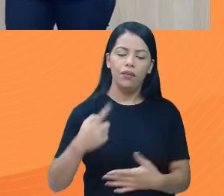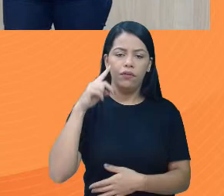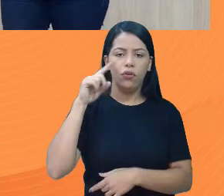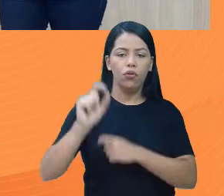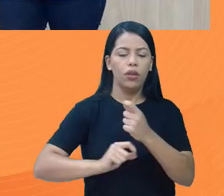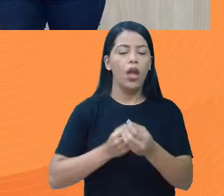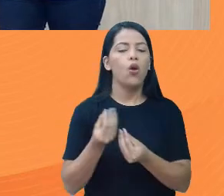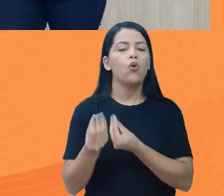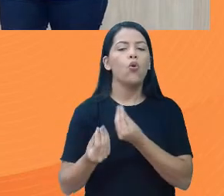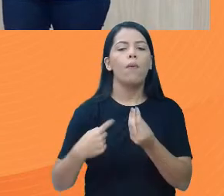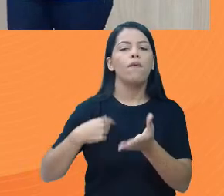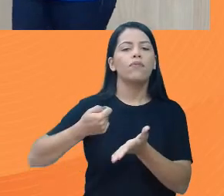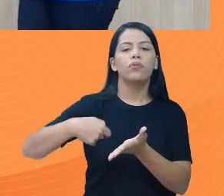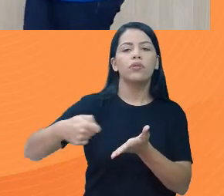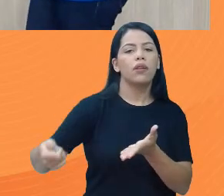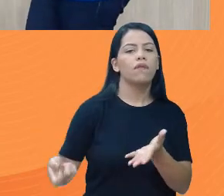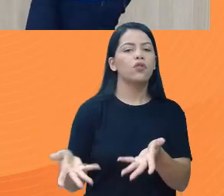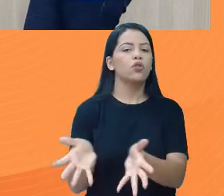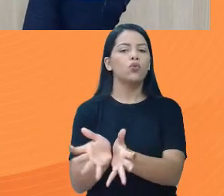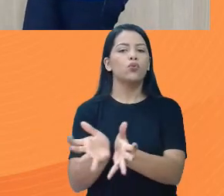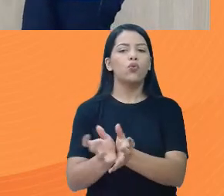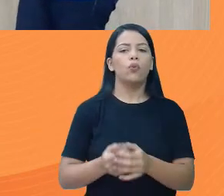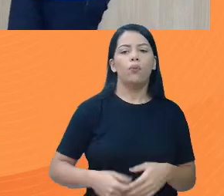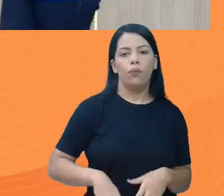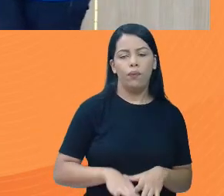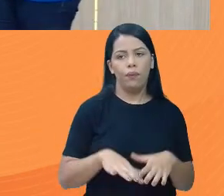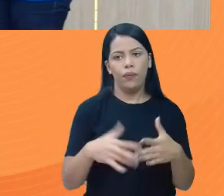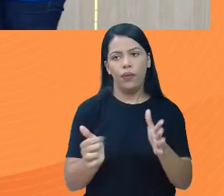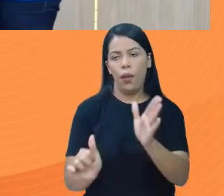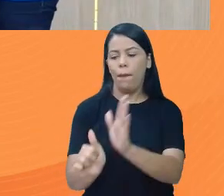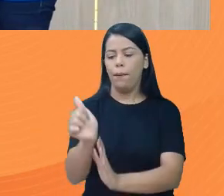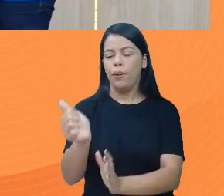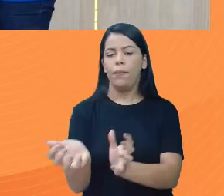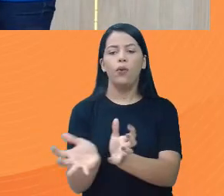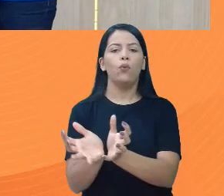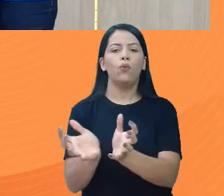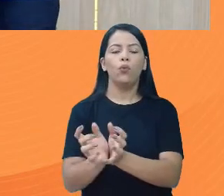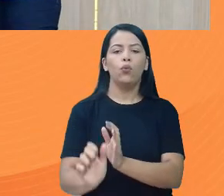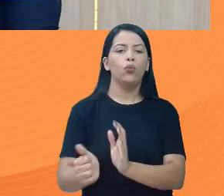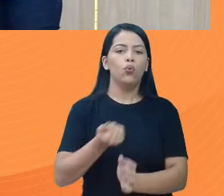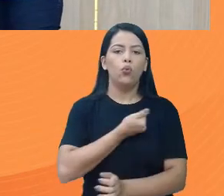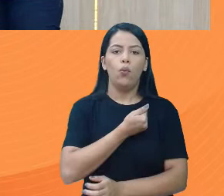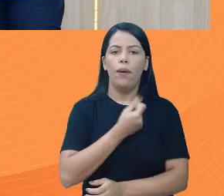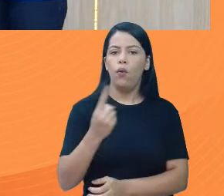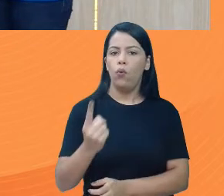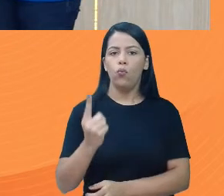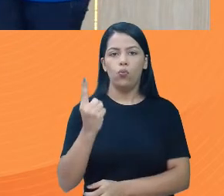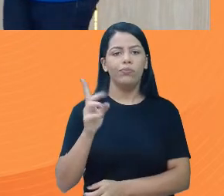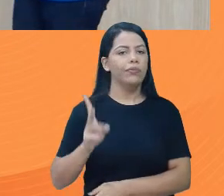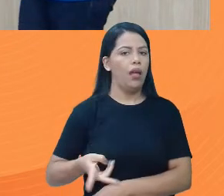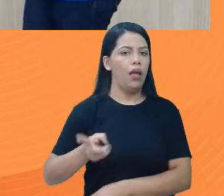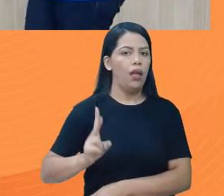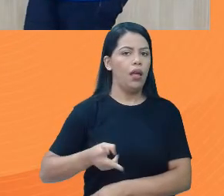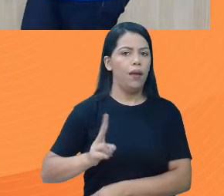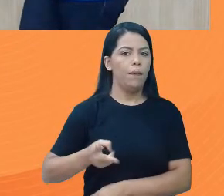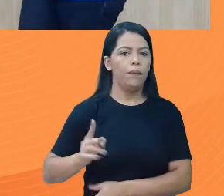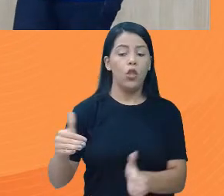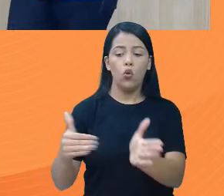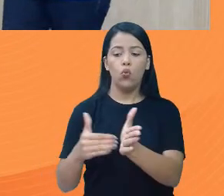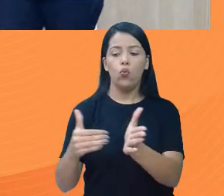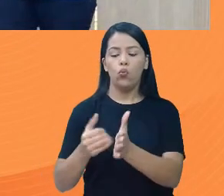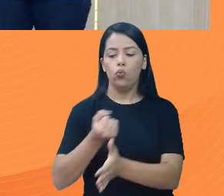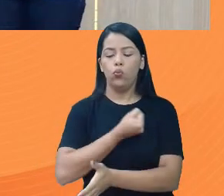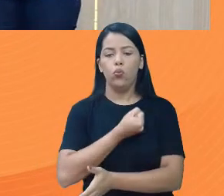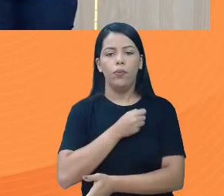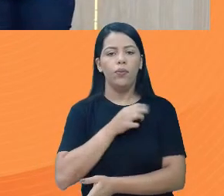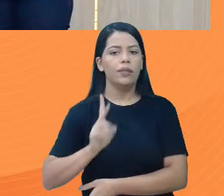vou escrever esse conjunto, né? O primeiro número dos divisores é sempre o número 1, E o último número